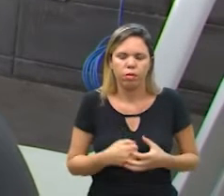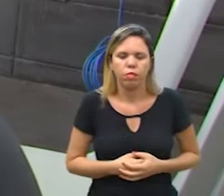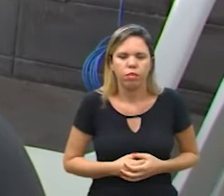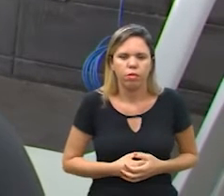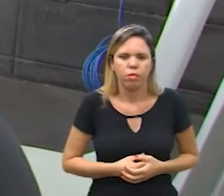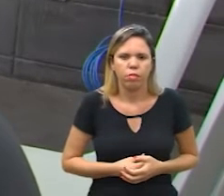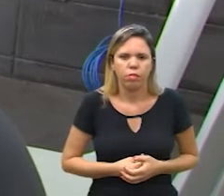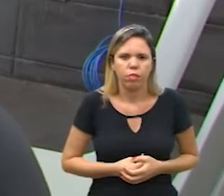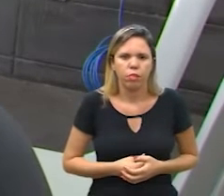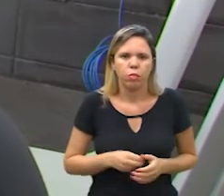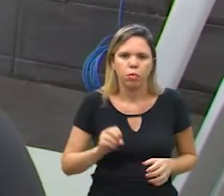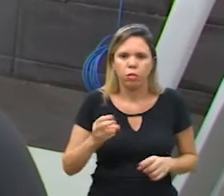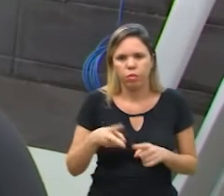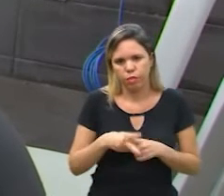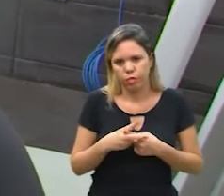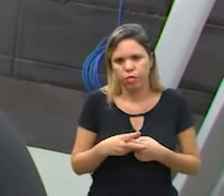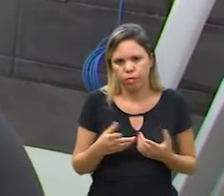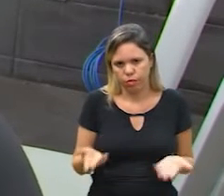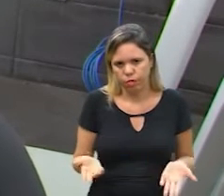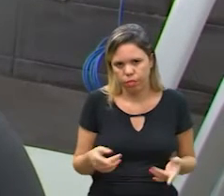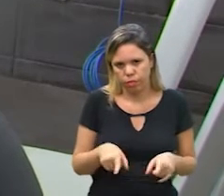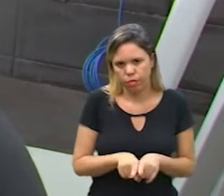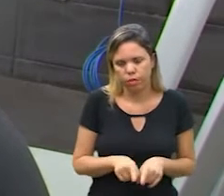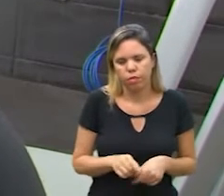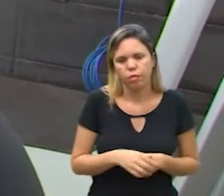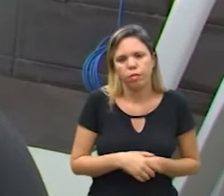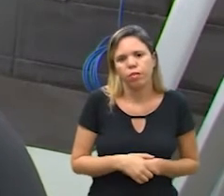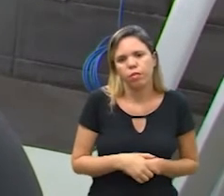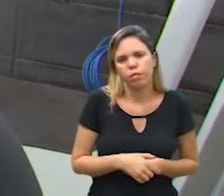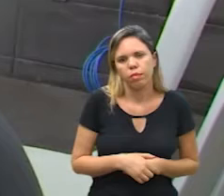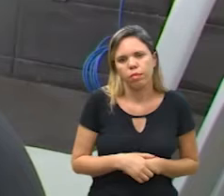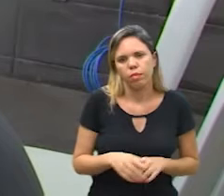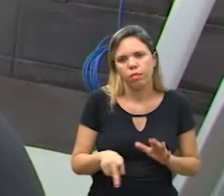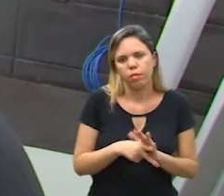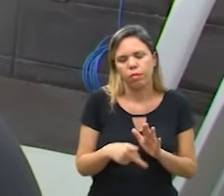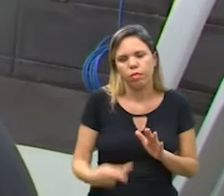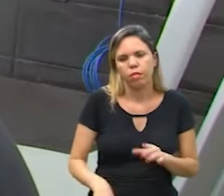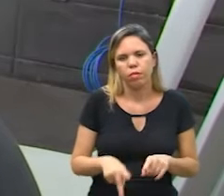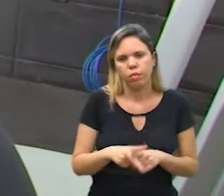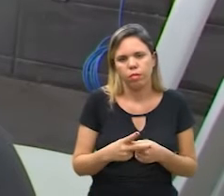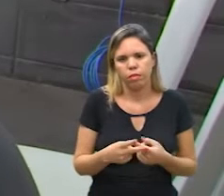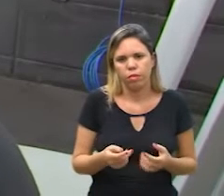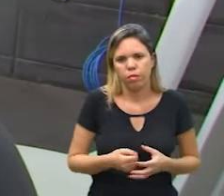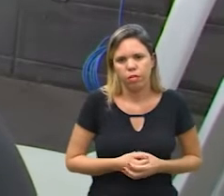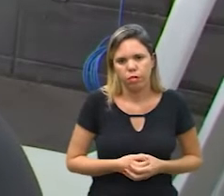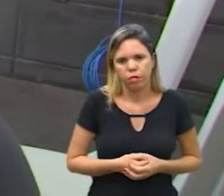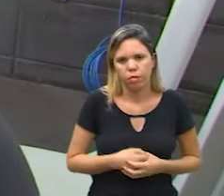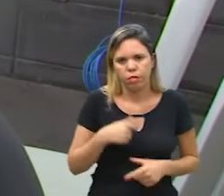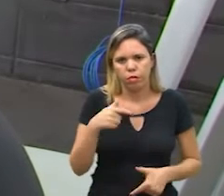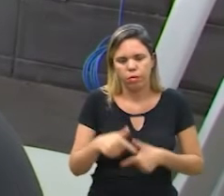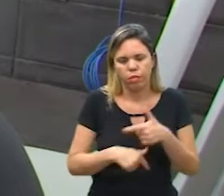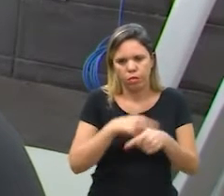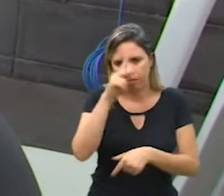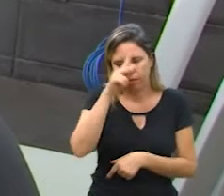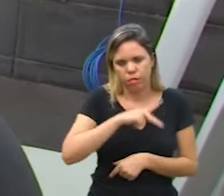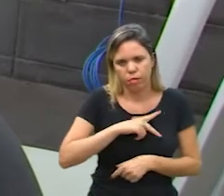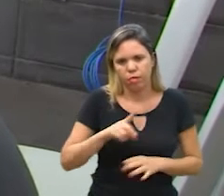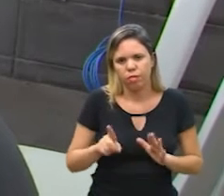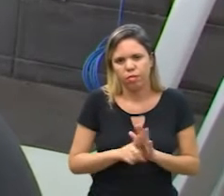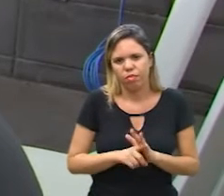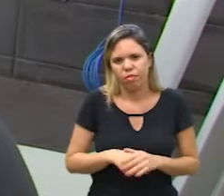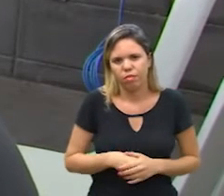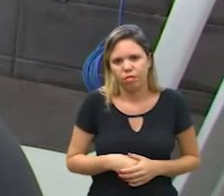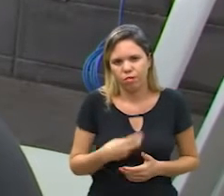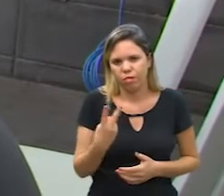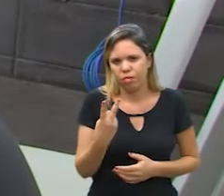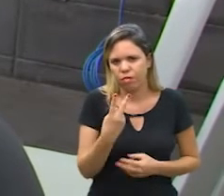senhor. Ou mecânico. Ou mecânico também. Montar minha própria oficina. Poder trabalhar para mim mesmo,